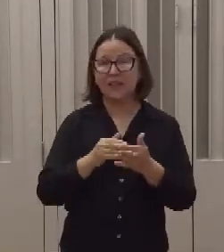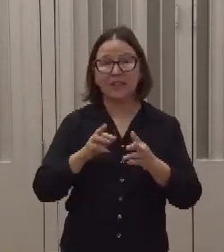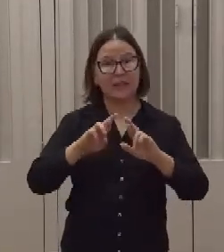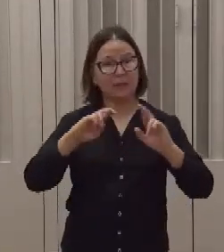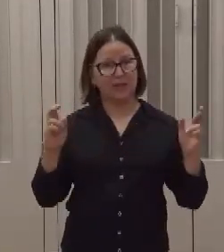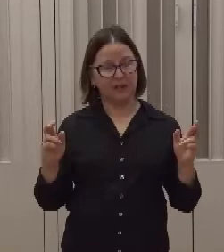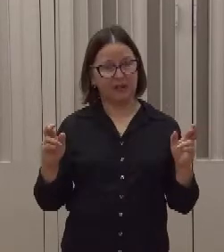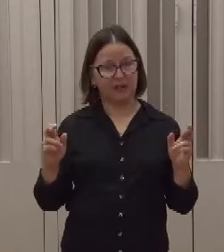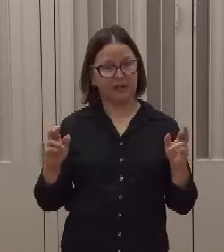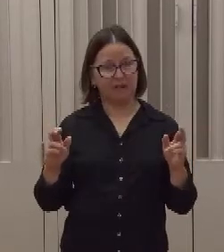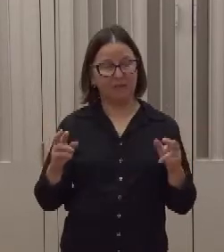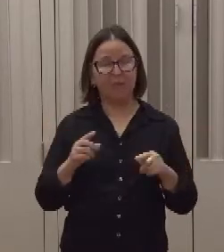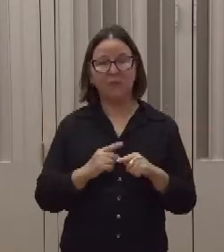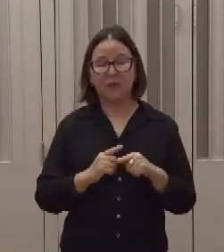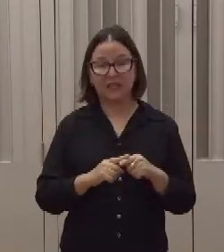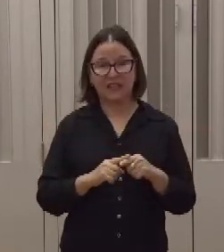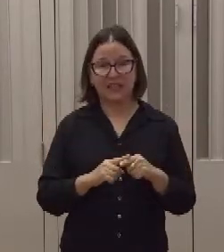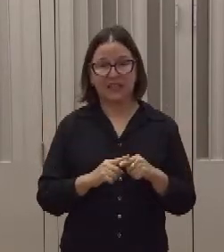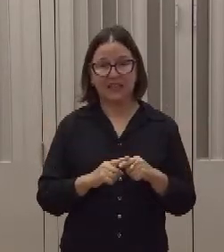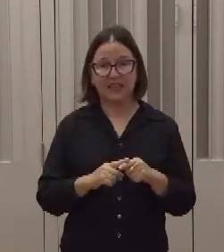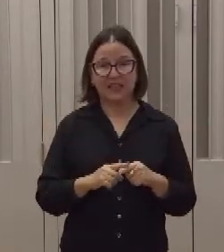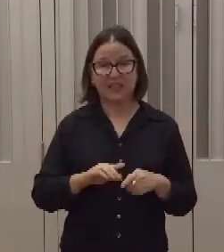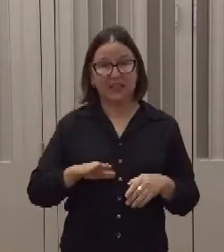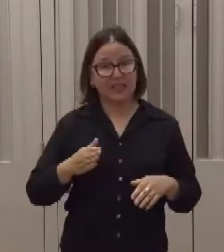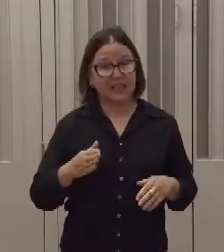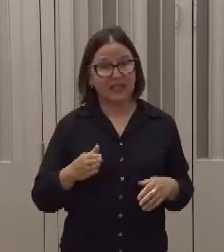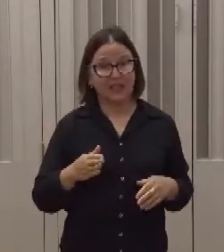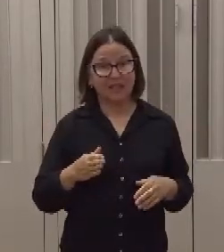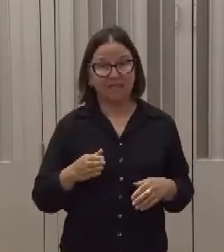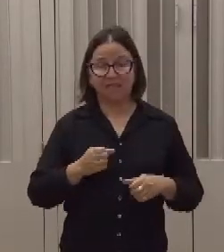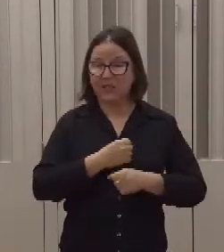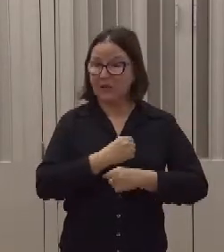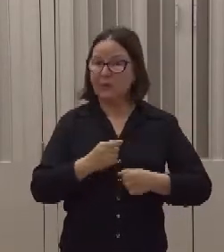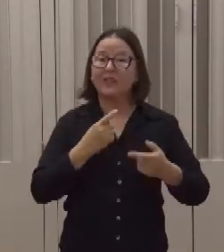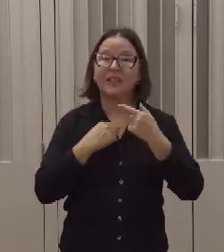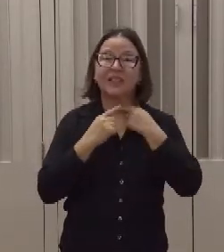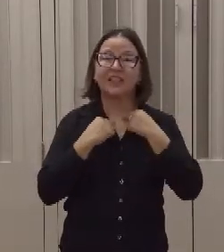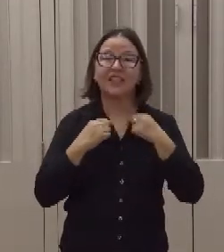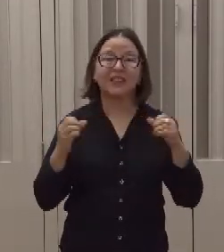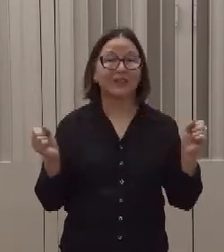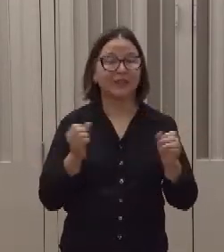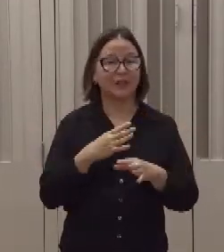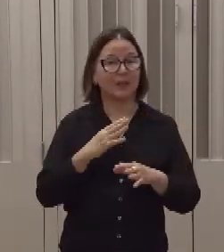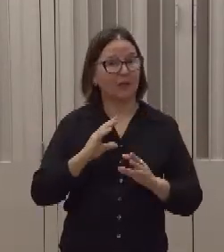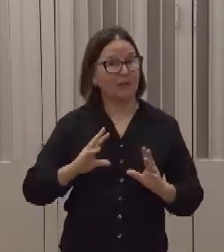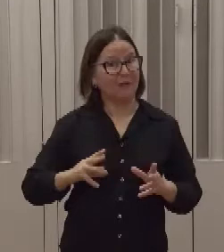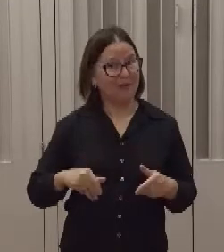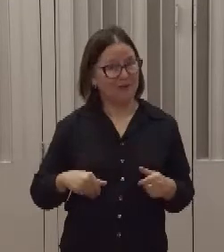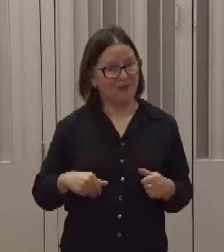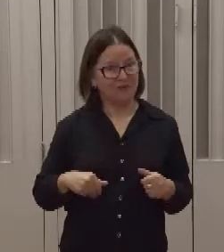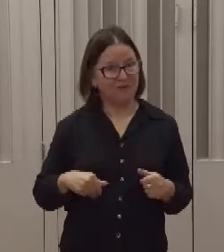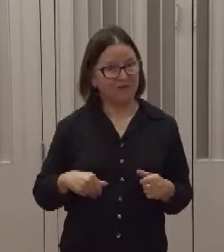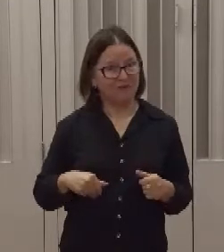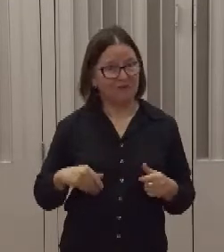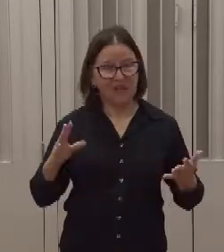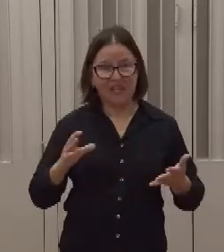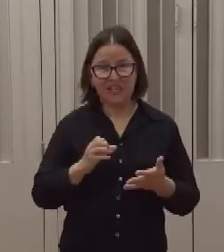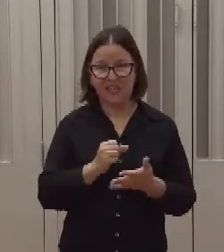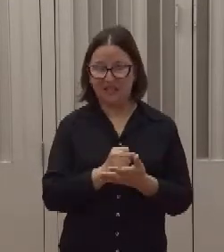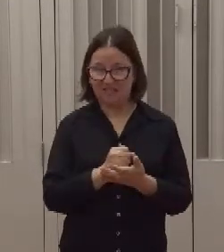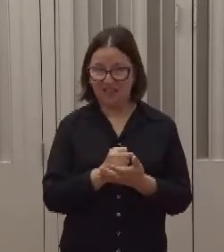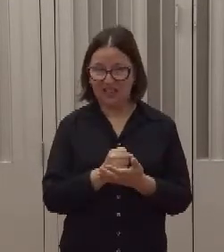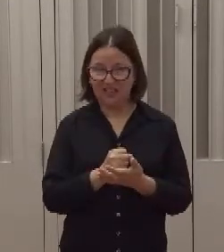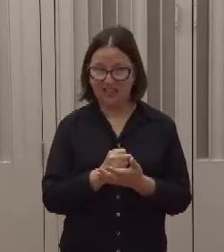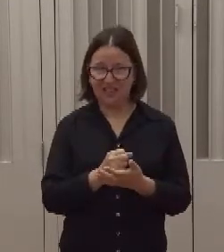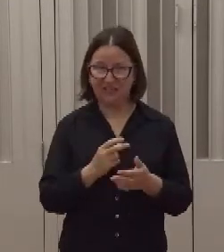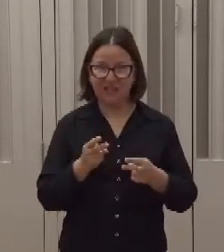novo corpo. Para ele, portanto, a salvação seria a busca pela fuga do corpo físico e